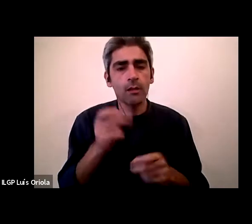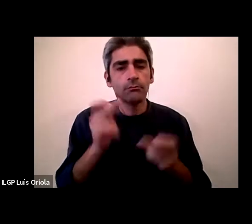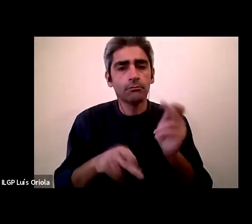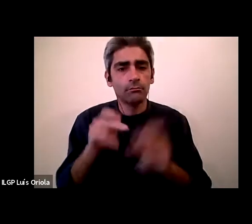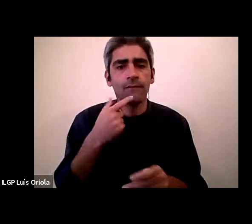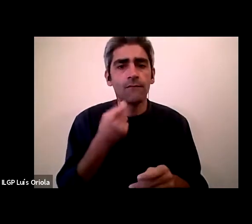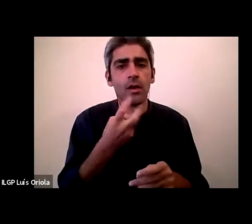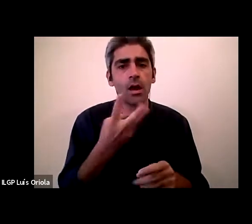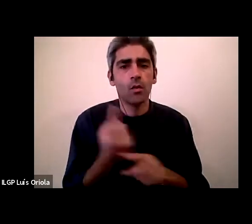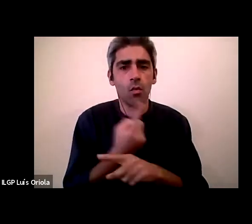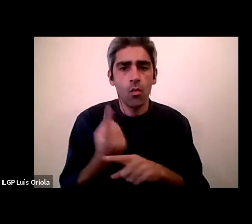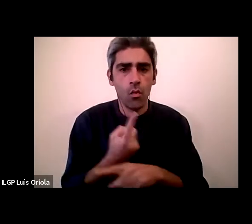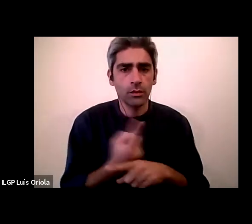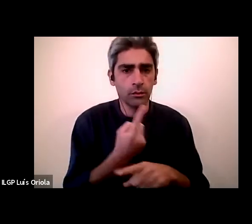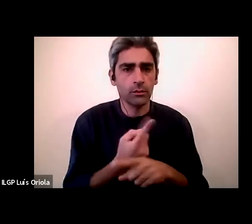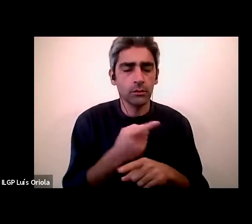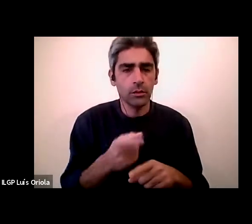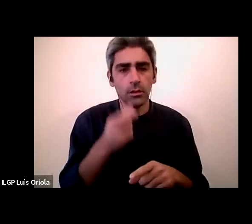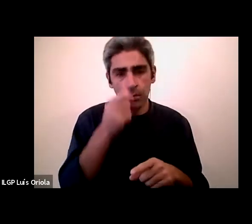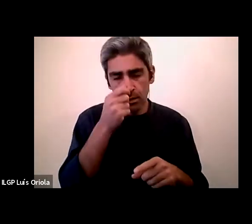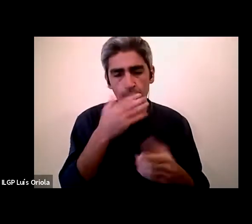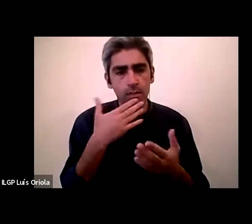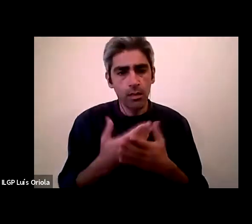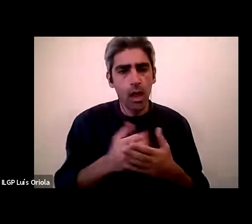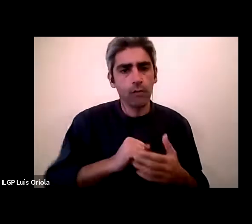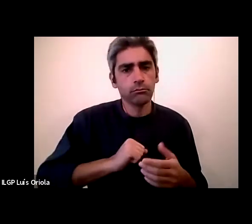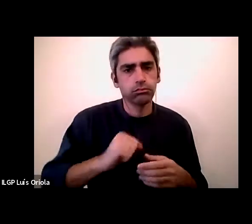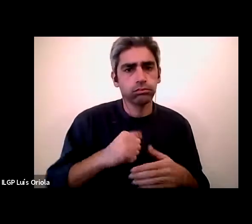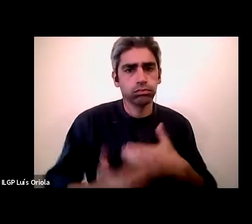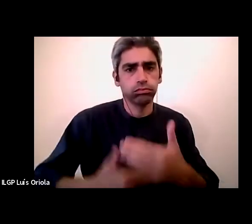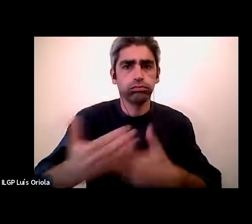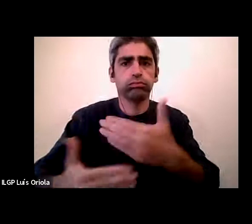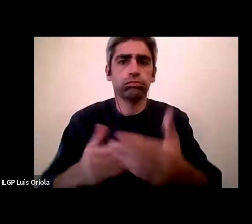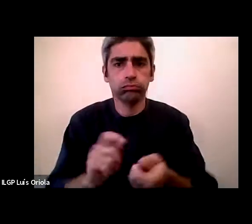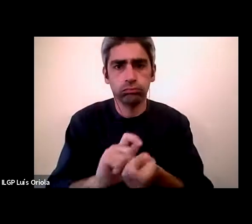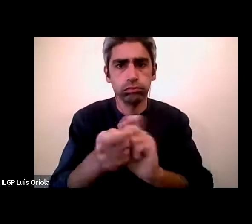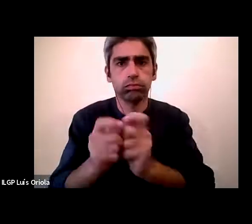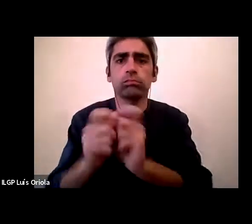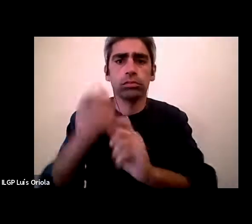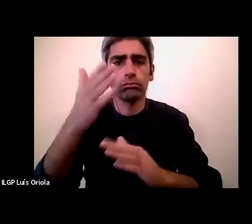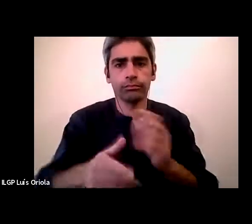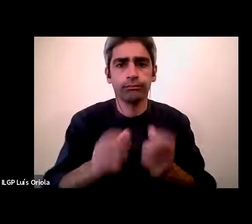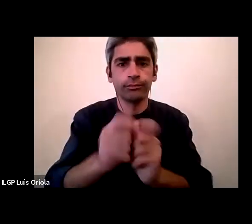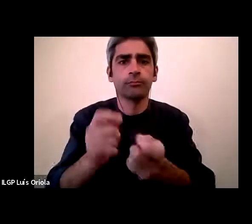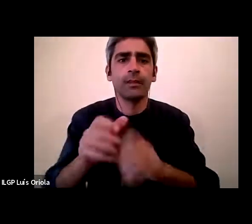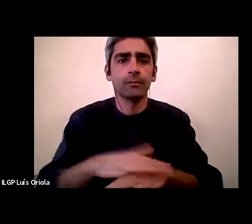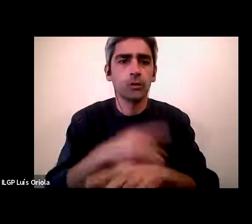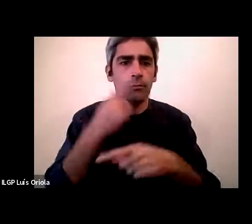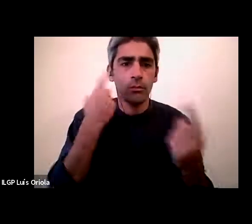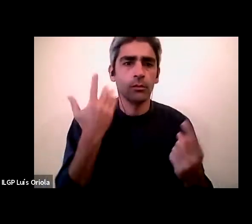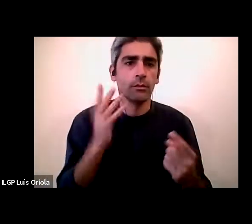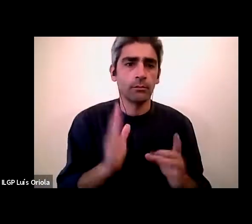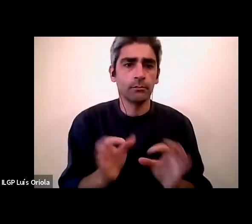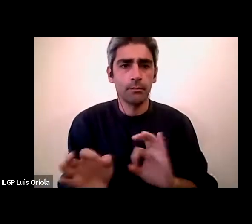circunstâncias, vem basicamente acelerar um conjunto de transformações que a administração pública vinha a preparar e